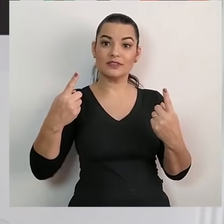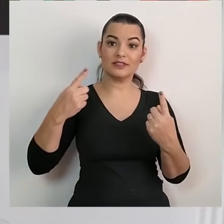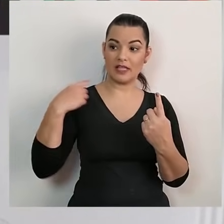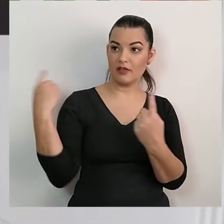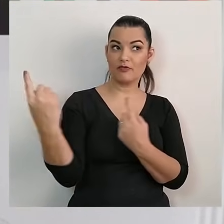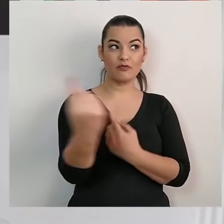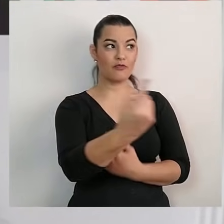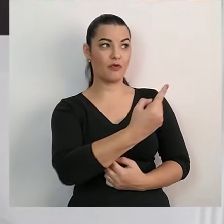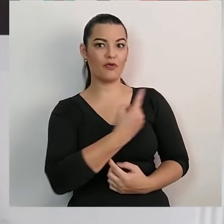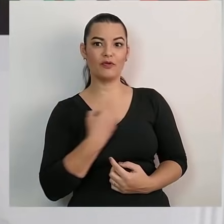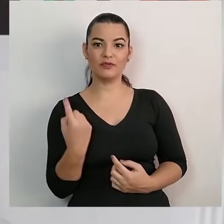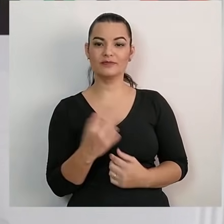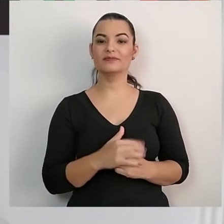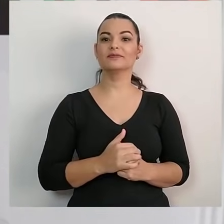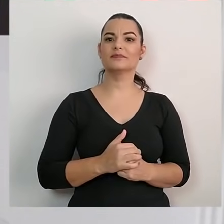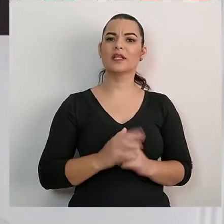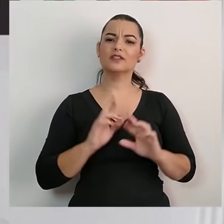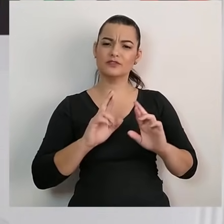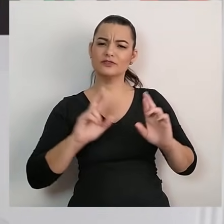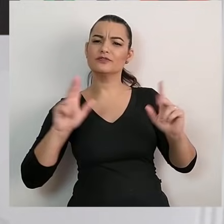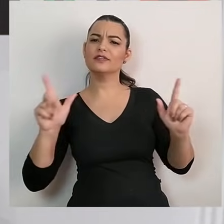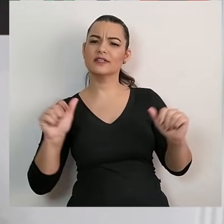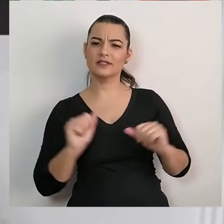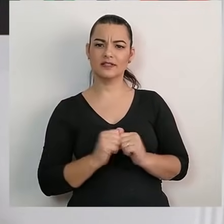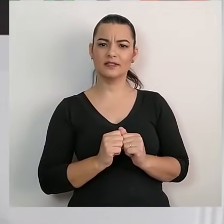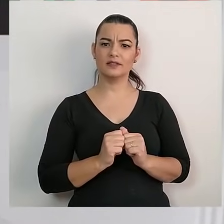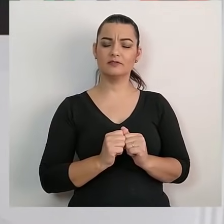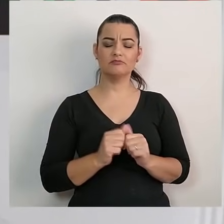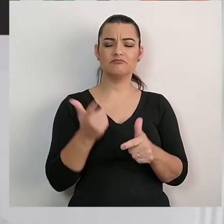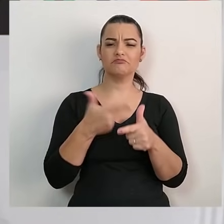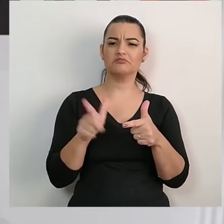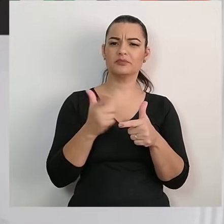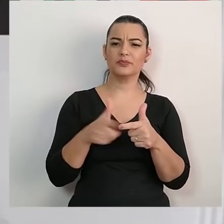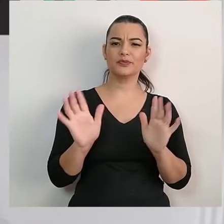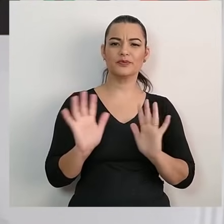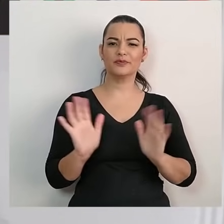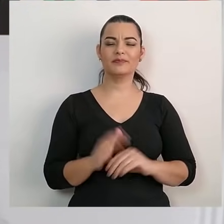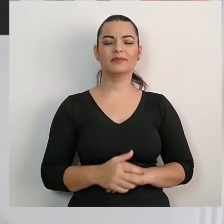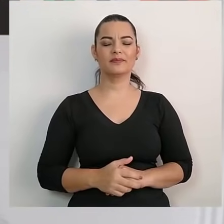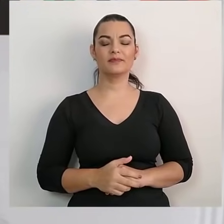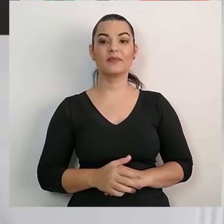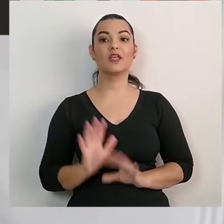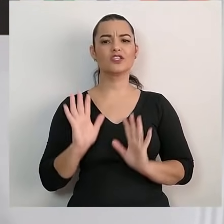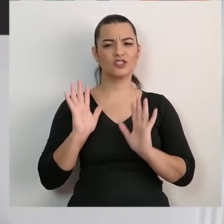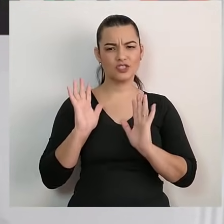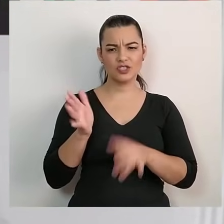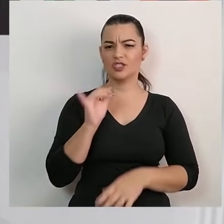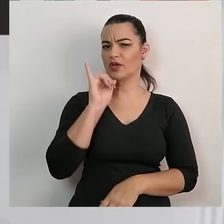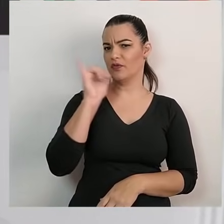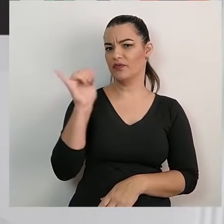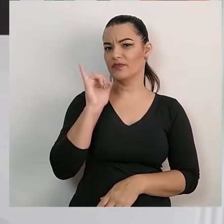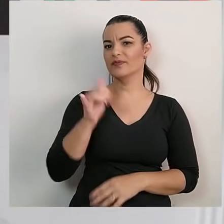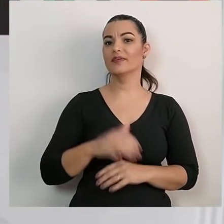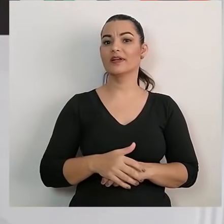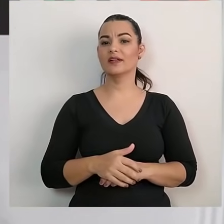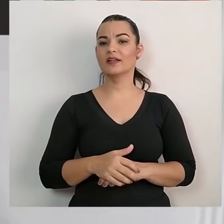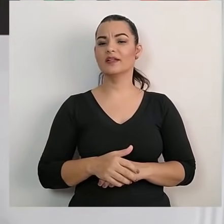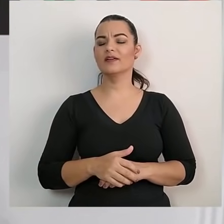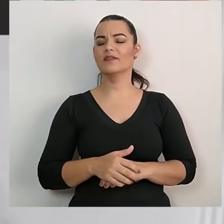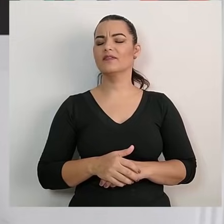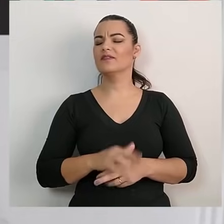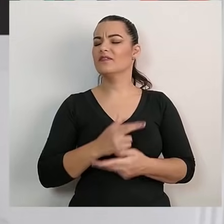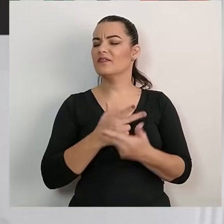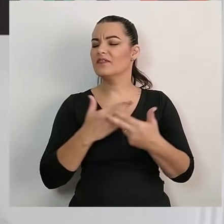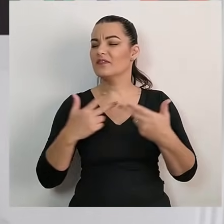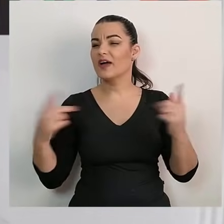nossa volta, elas são diferentes e tudo bem. Eu já disse para vocês várias vezes que